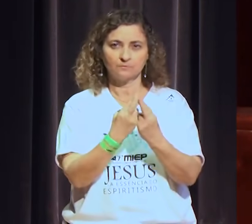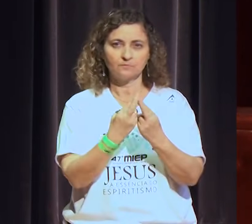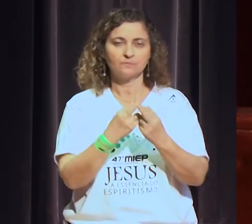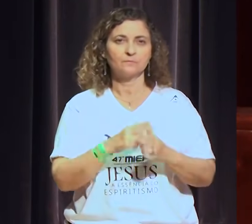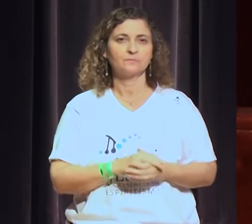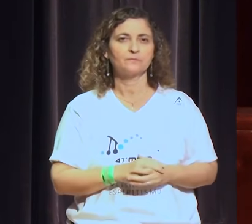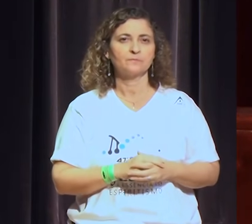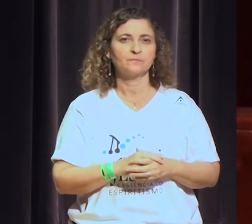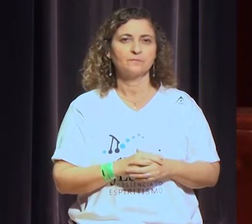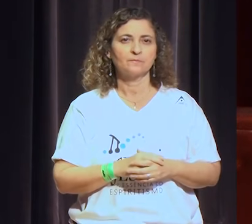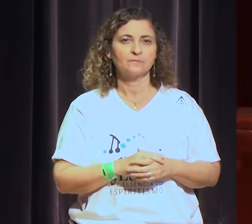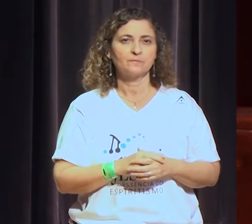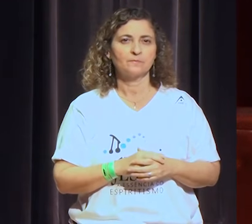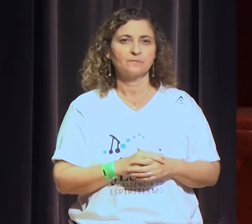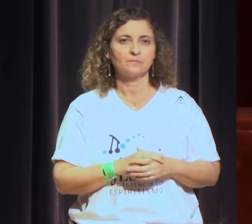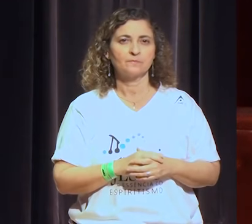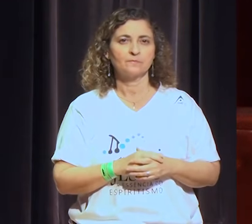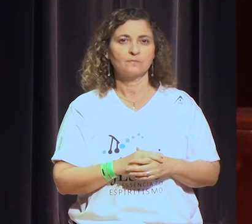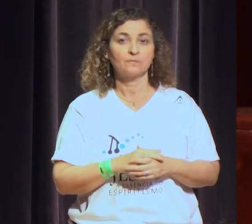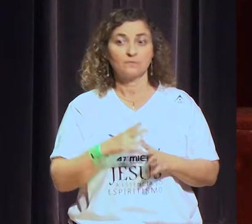teve uma reunião.